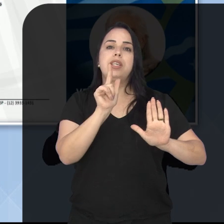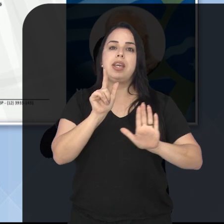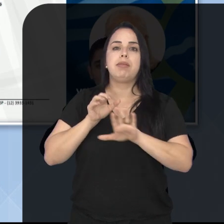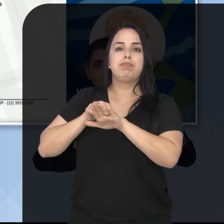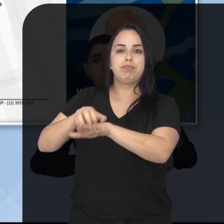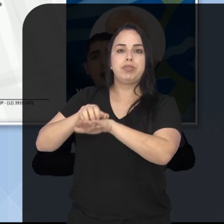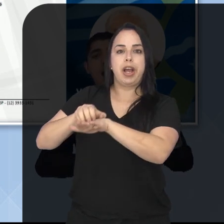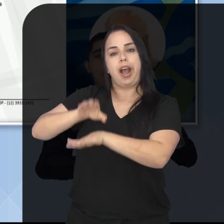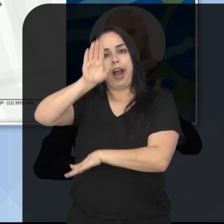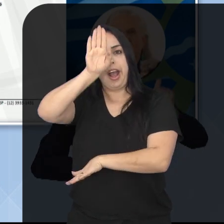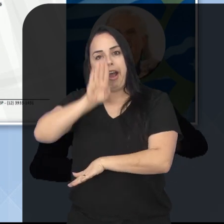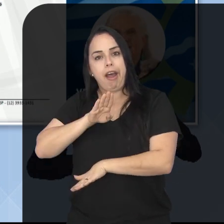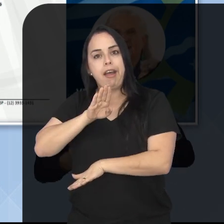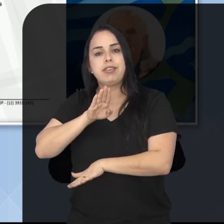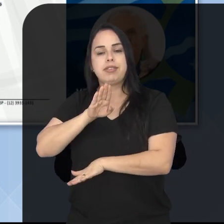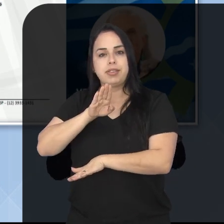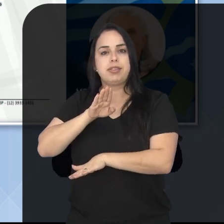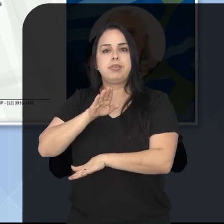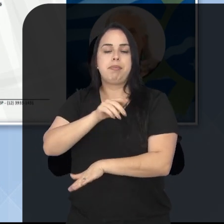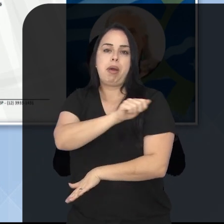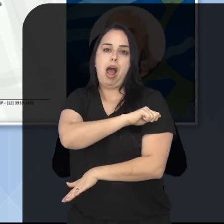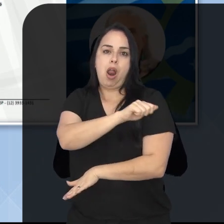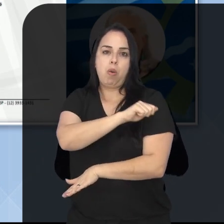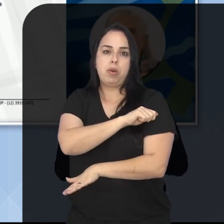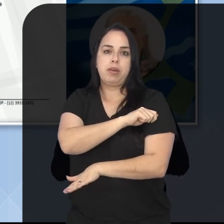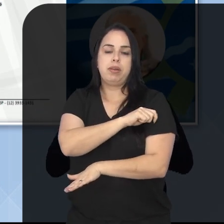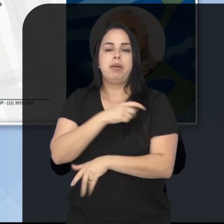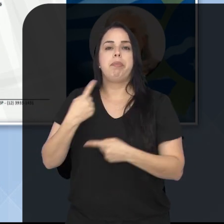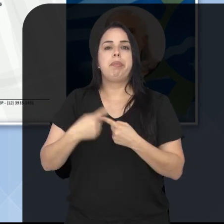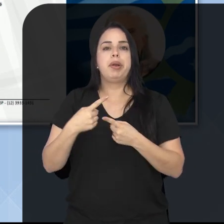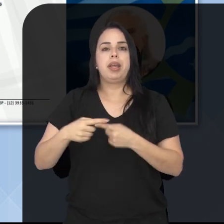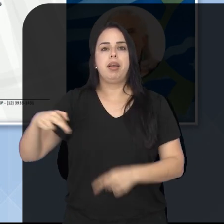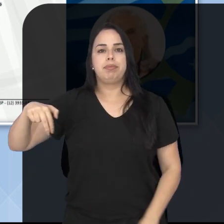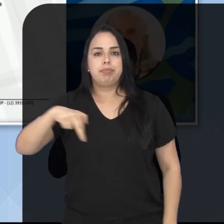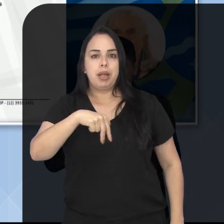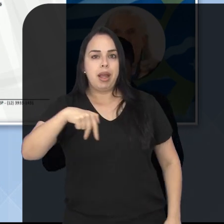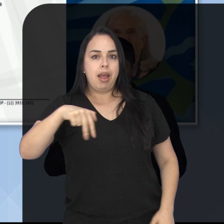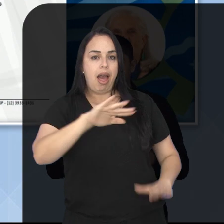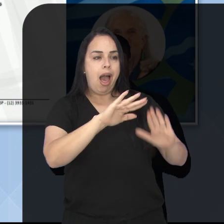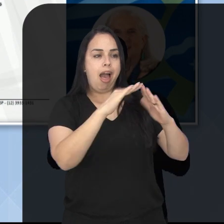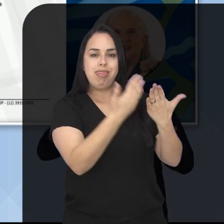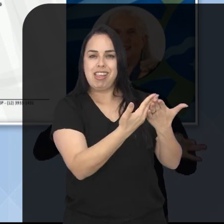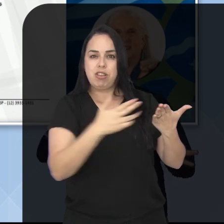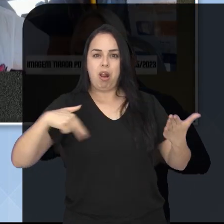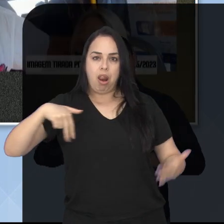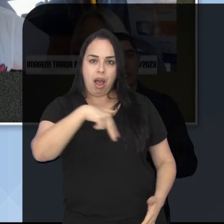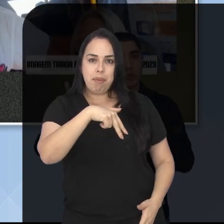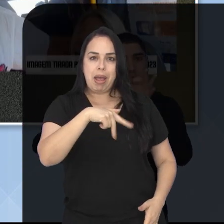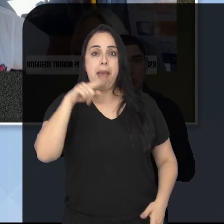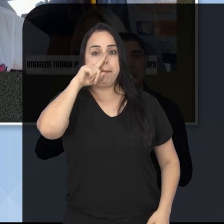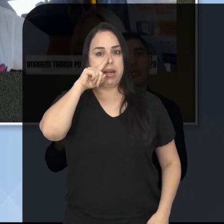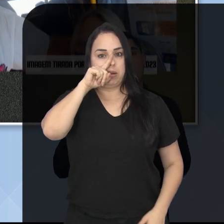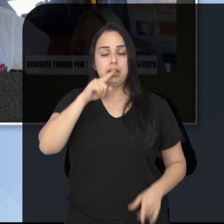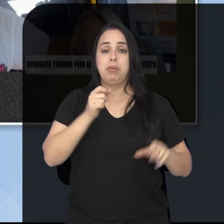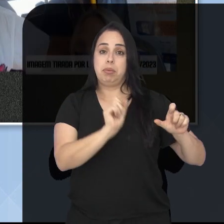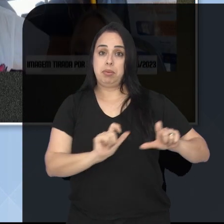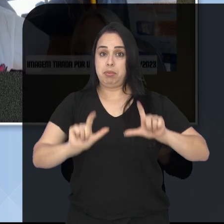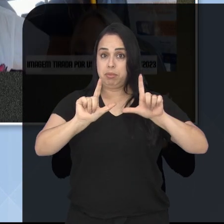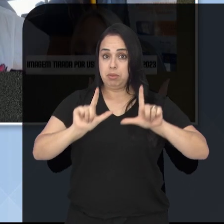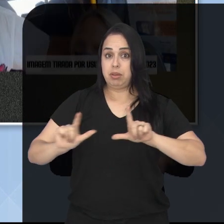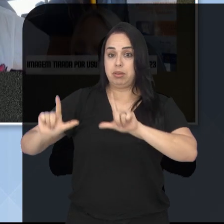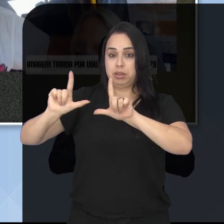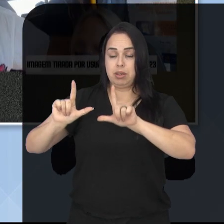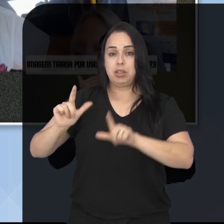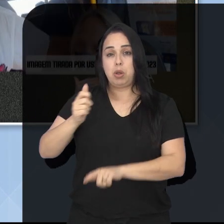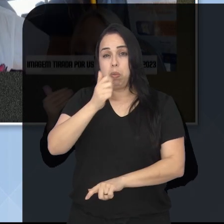conceder transporte público a estudantes da cidade Que enfrentavam riscos no trajeto até a escola Dulce também recebeu